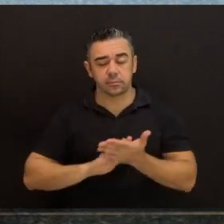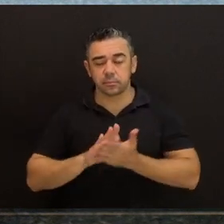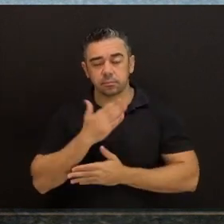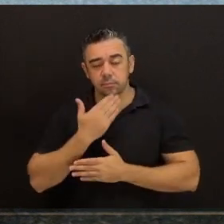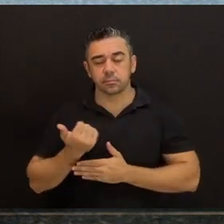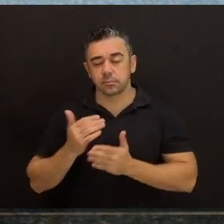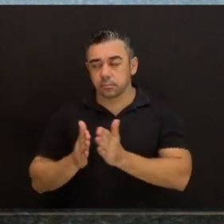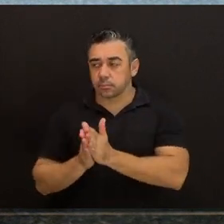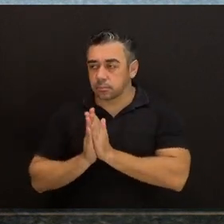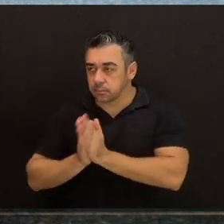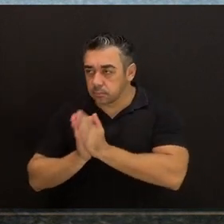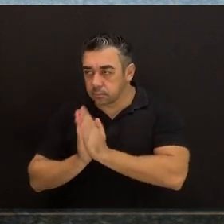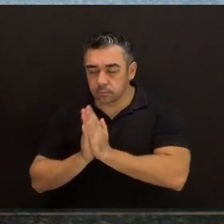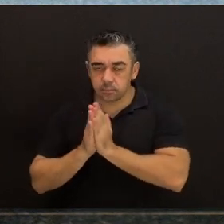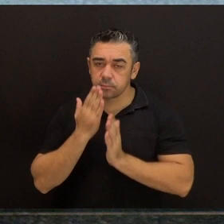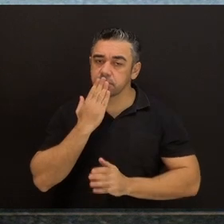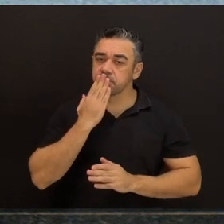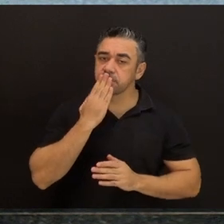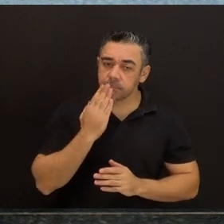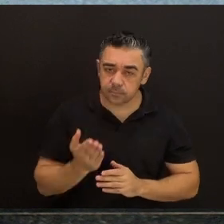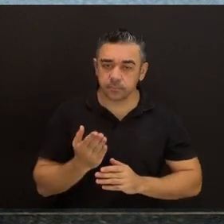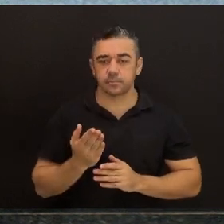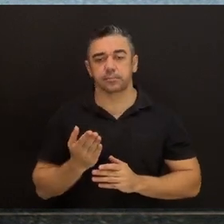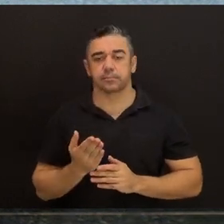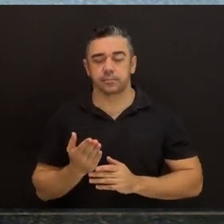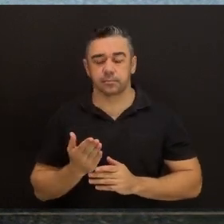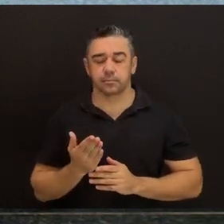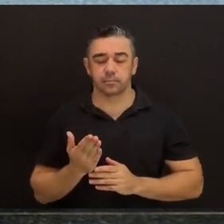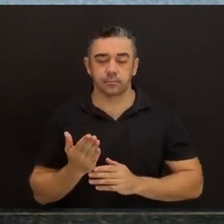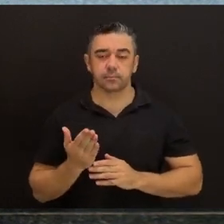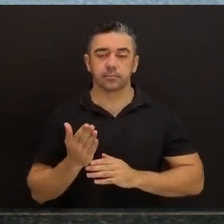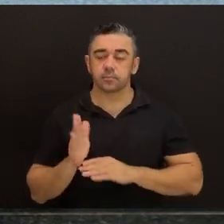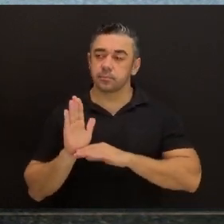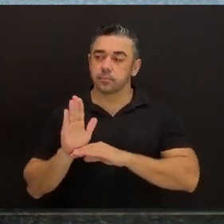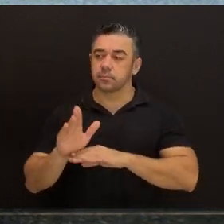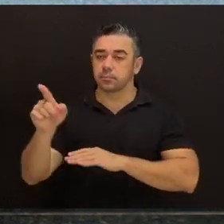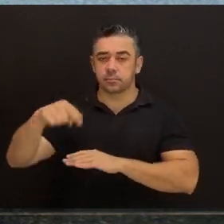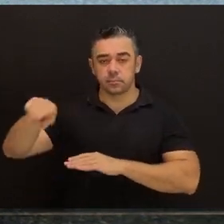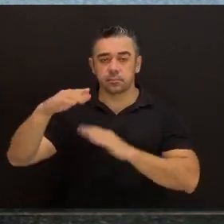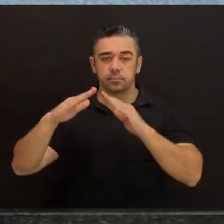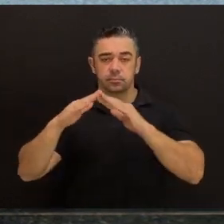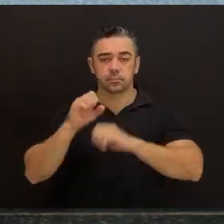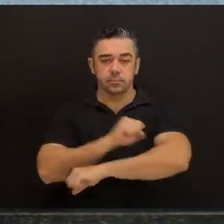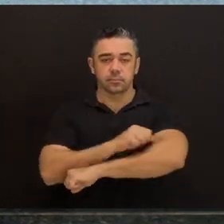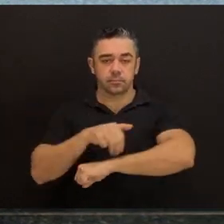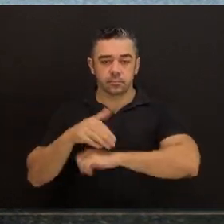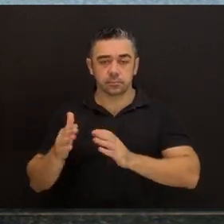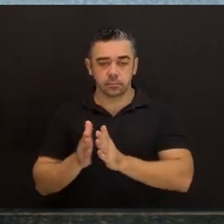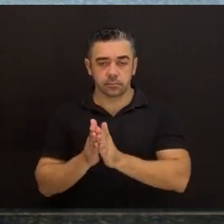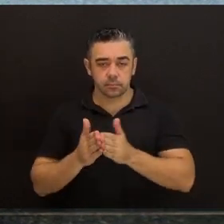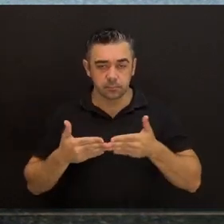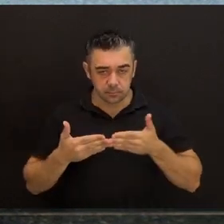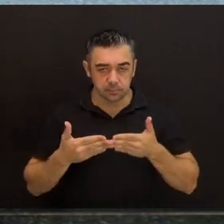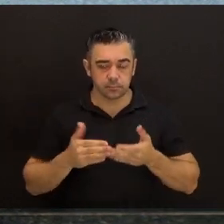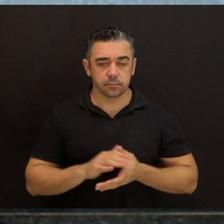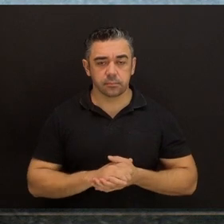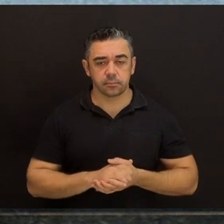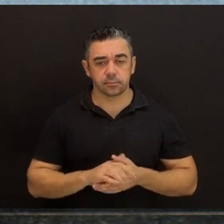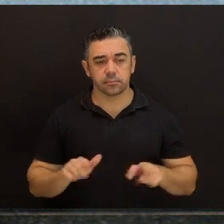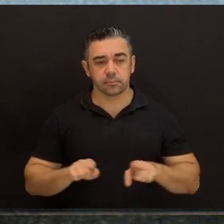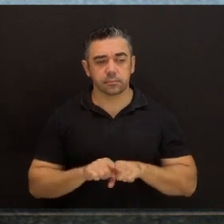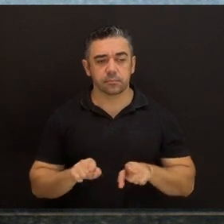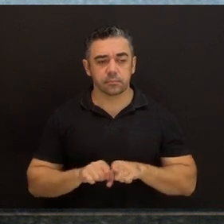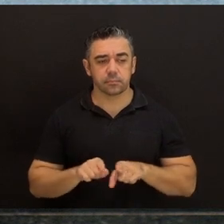estou aqui pedindo agora nos atenda lá os moradores do São Marcos por favor e também tem um recebido